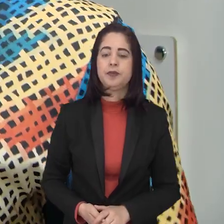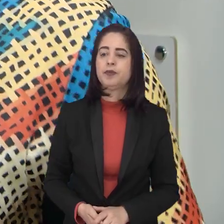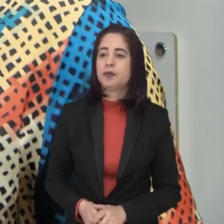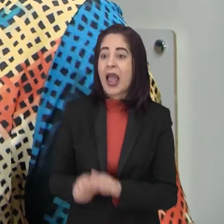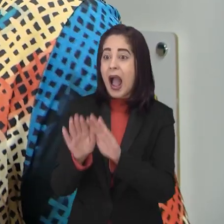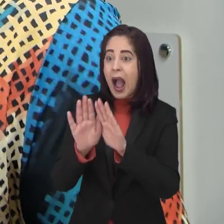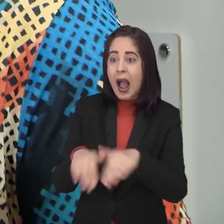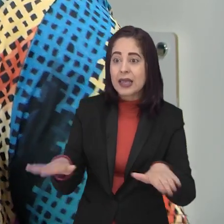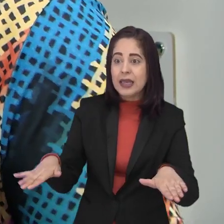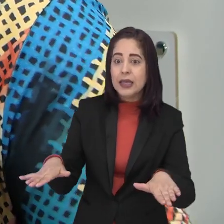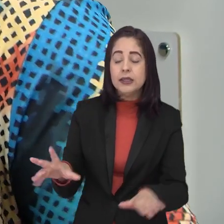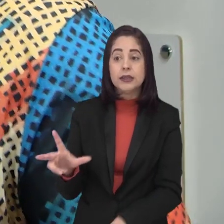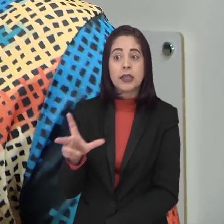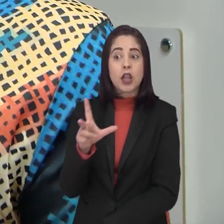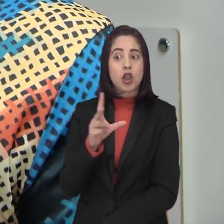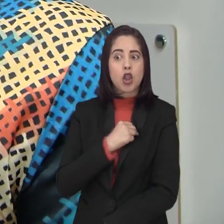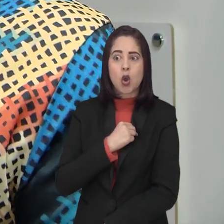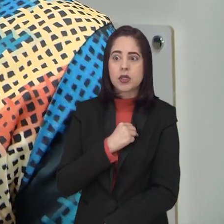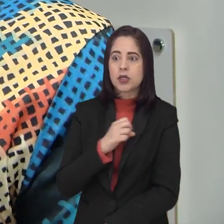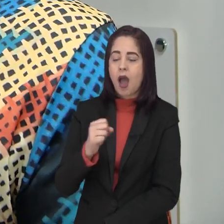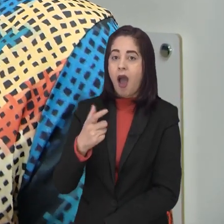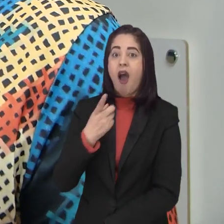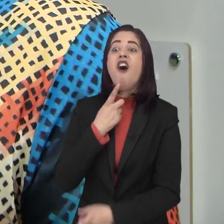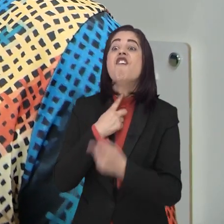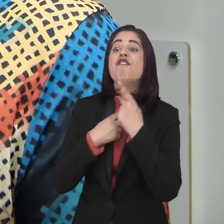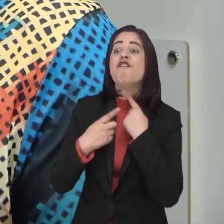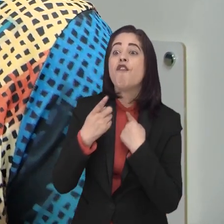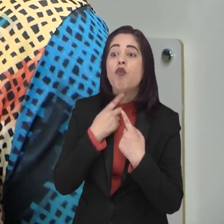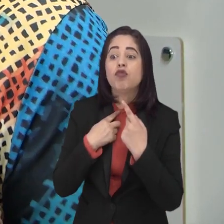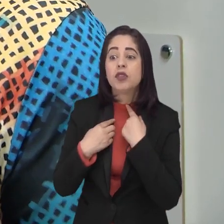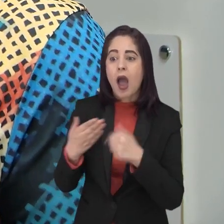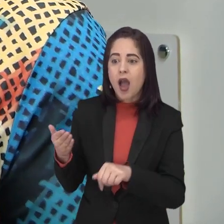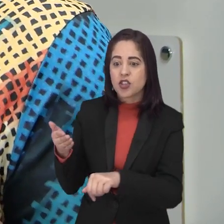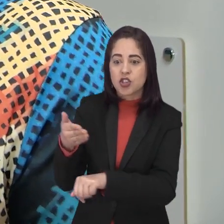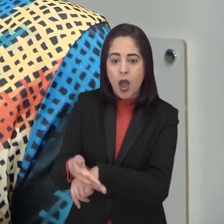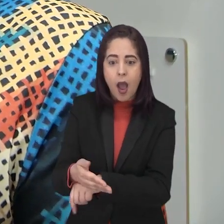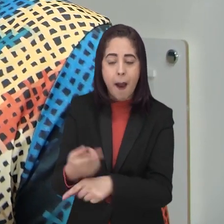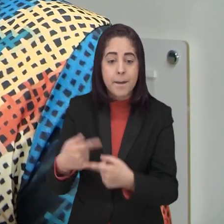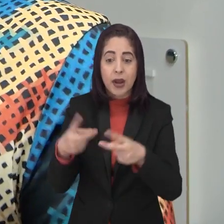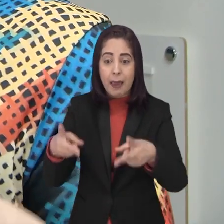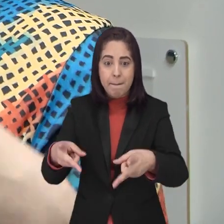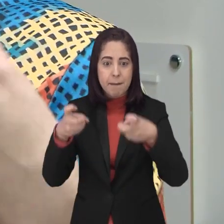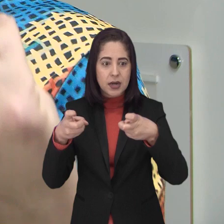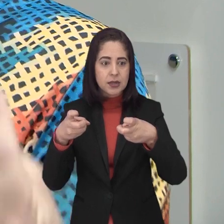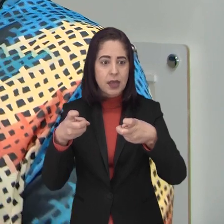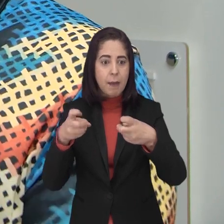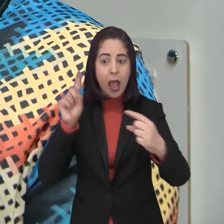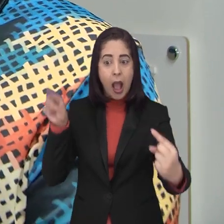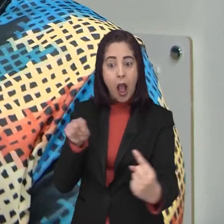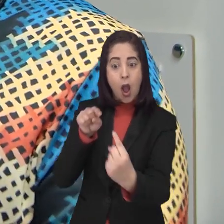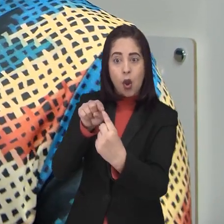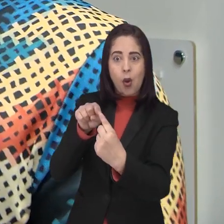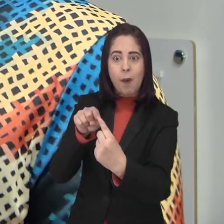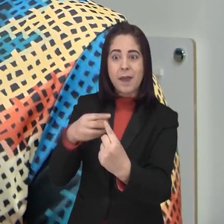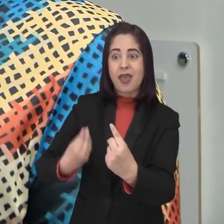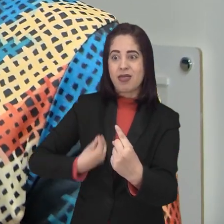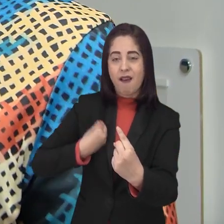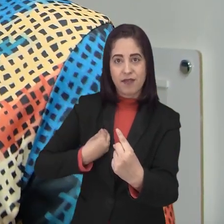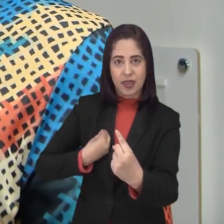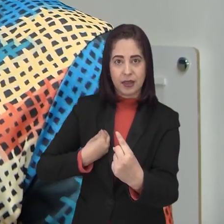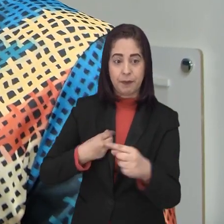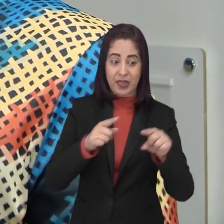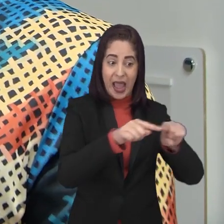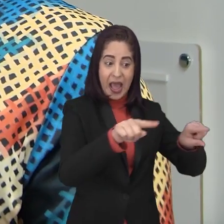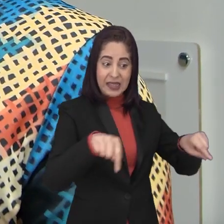lá? As crianças, elas ficam muito mais engajadas quando elas passam a encontrar sentido e ver significado naquilo